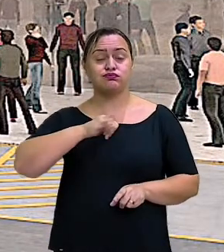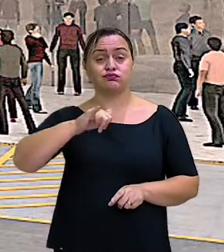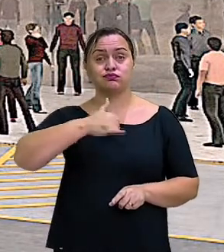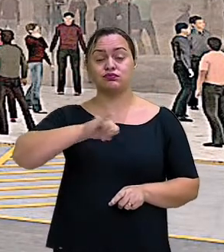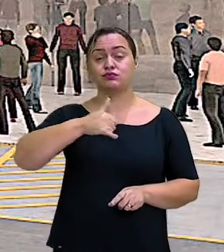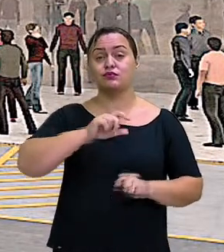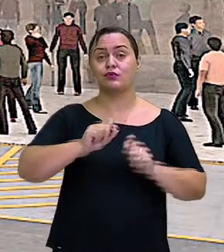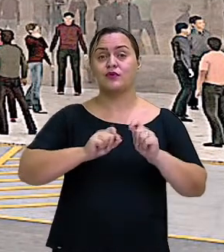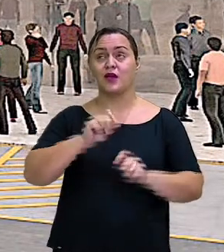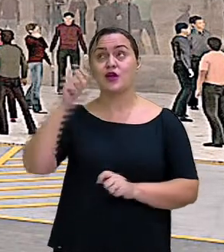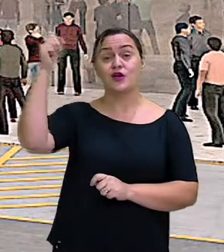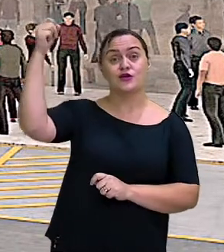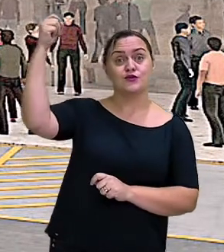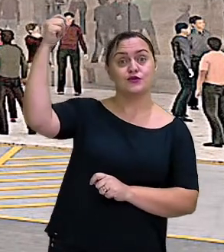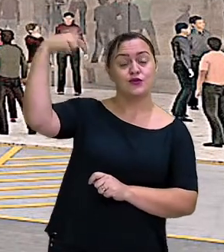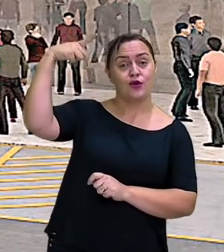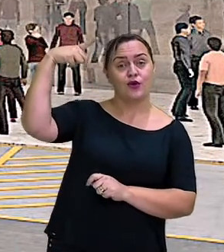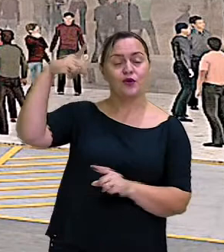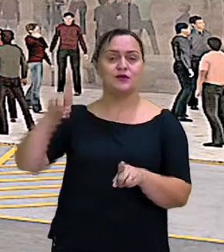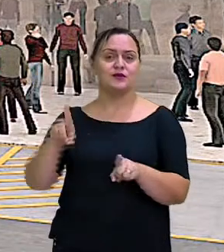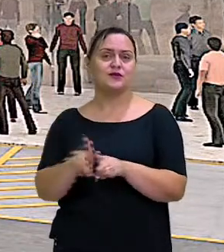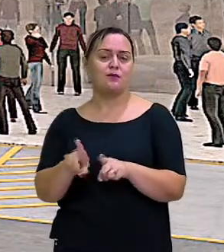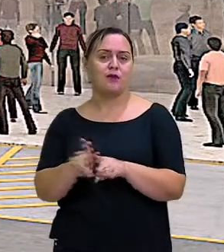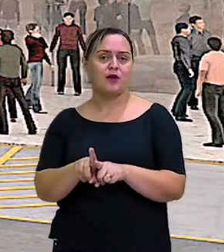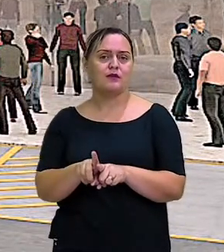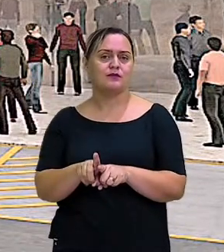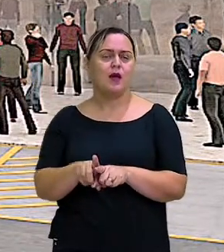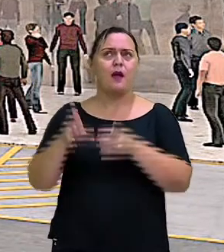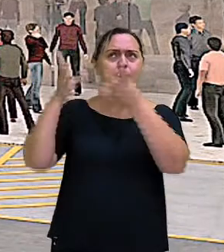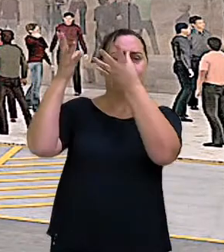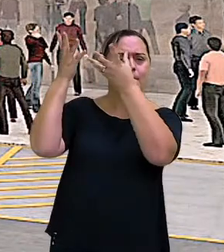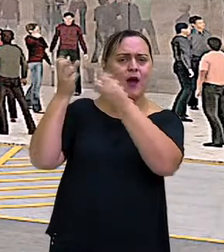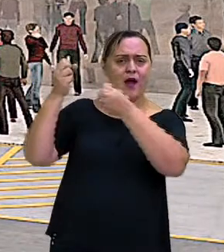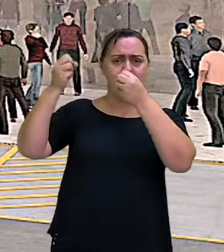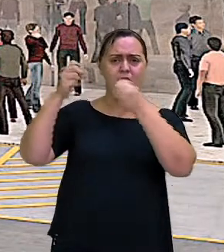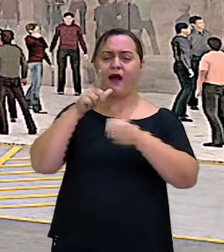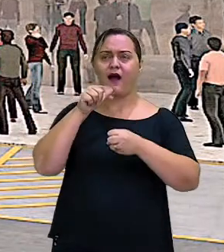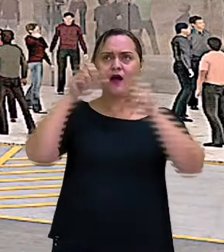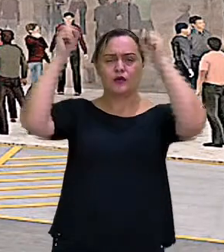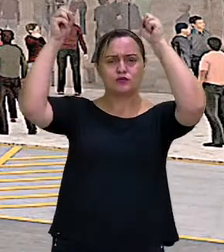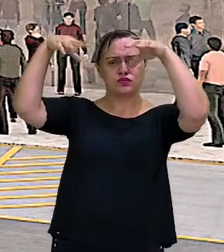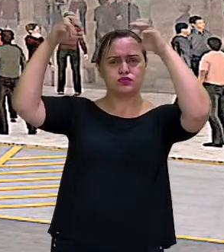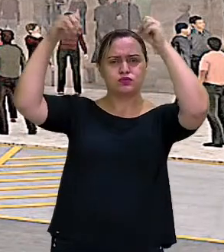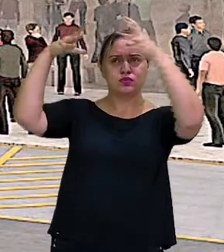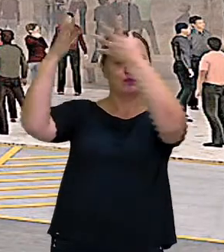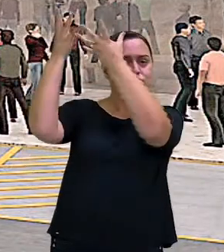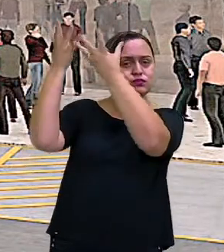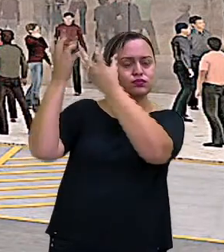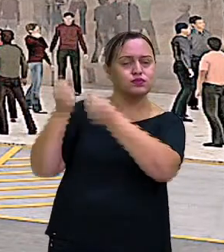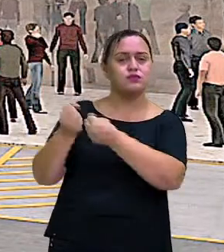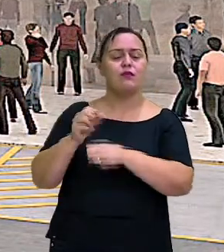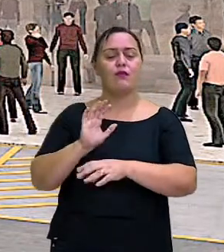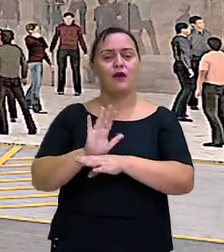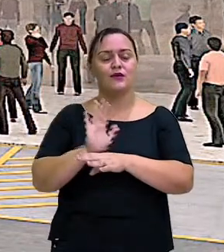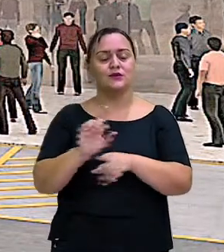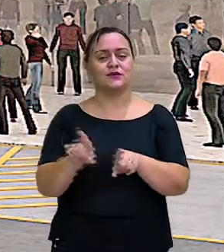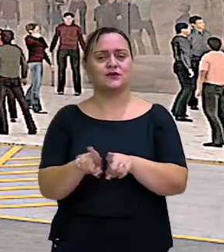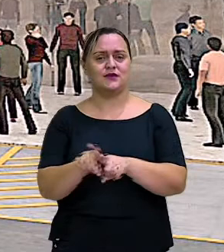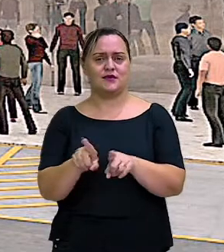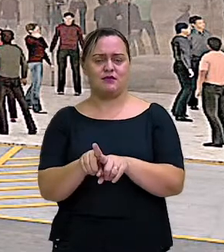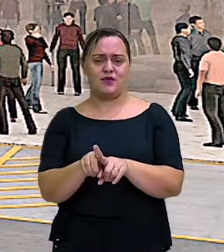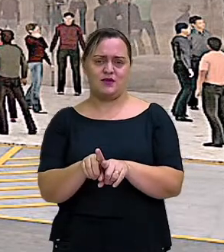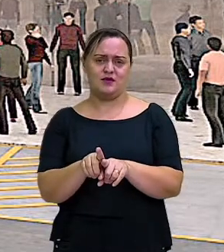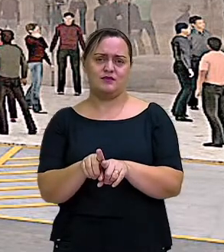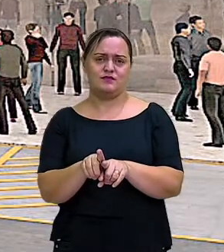sistema de captação de reutilização de água da chuva. Então, ele é mais do que um cinema que apenas vai apresentar filmes. Ele